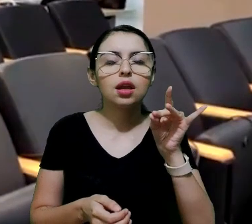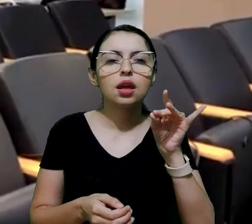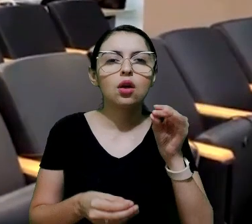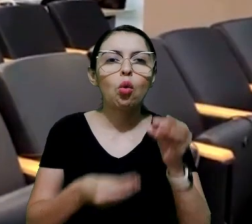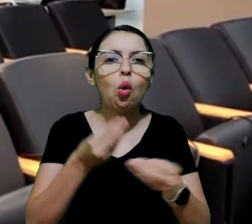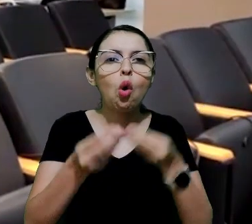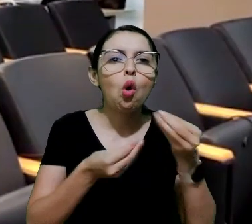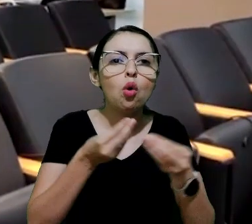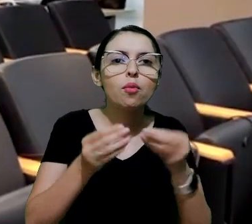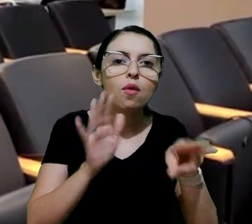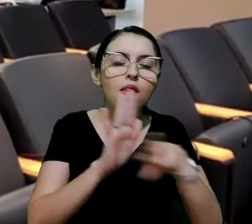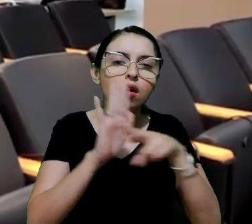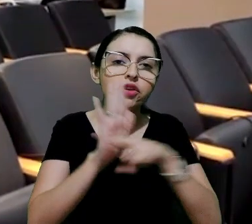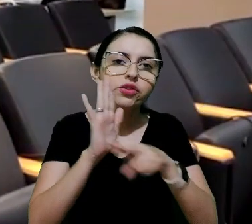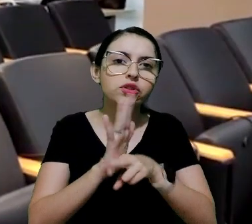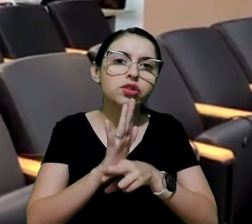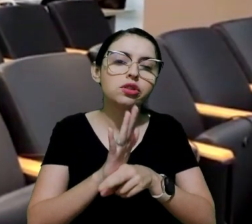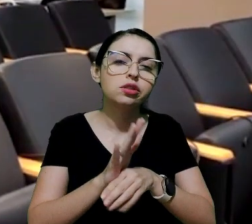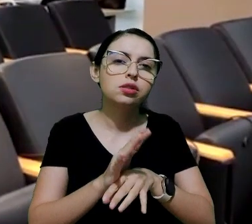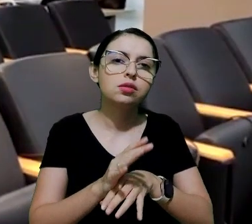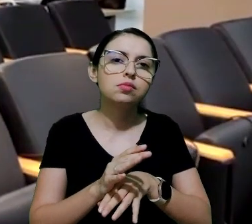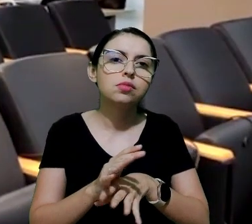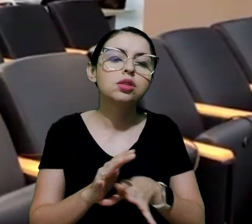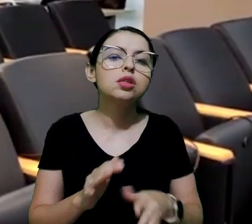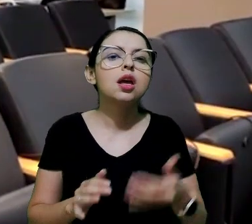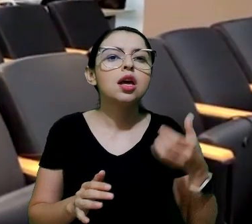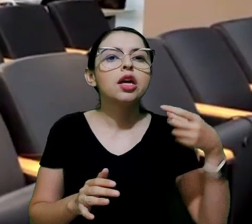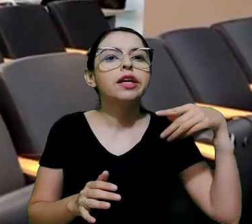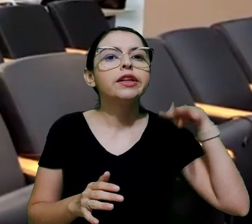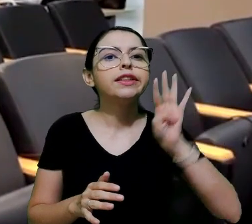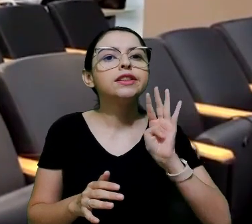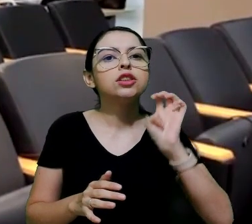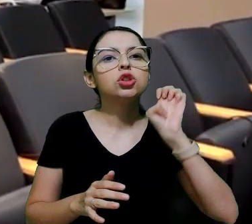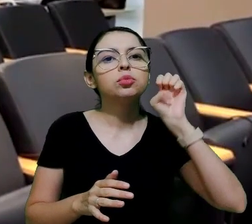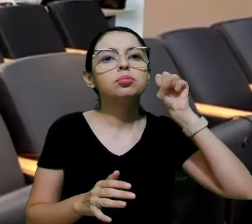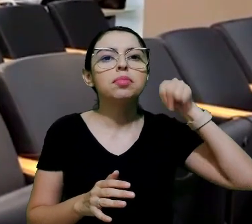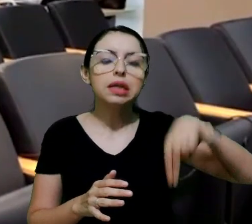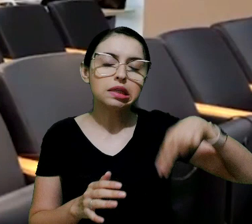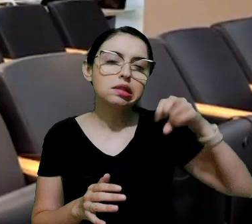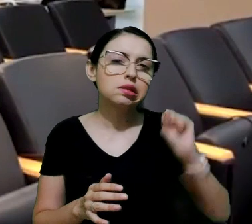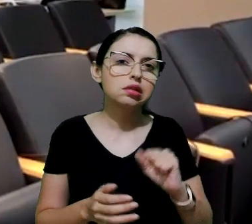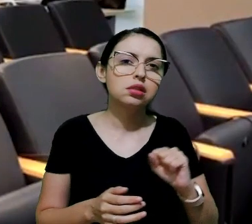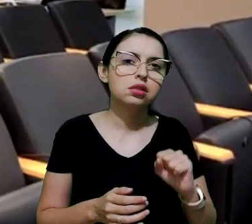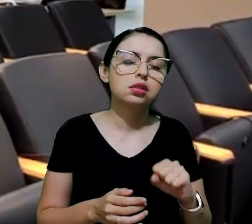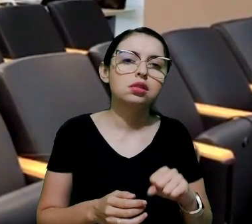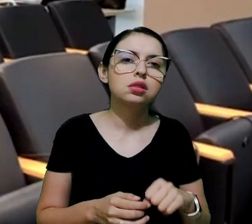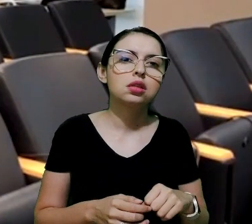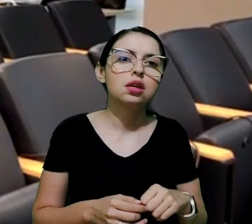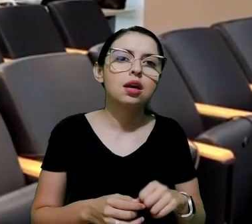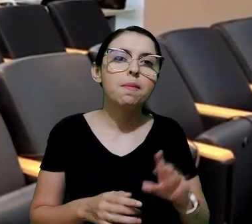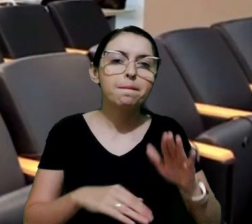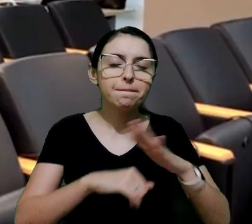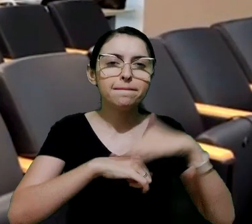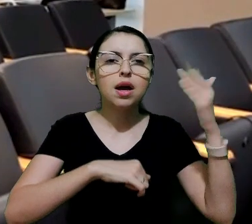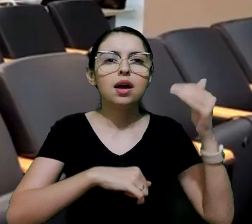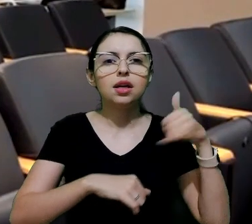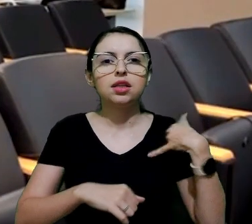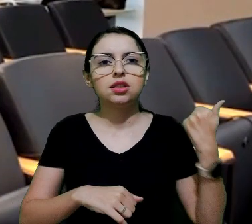decidir agora sobre a questão do regime de bens obrigatório para as